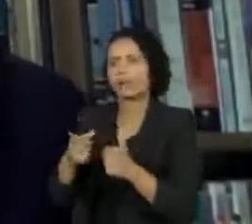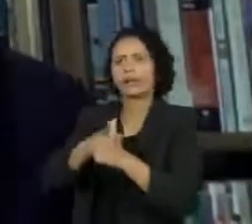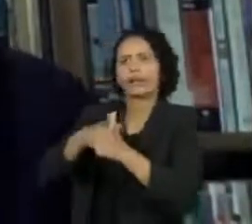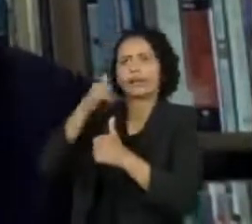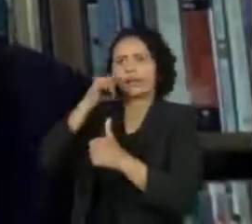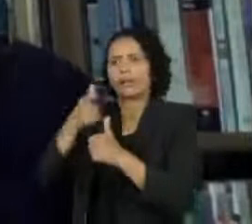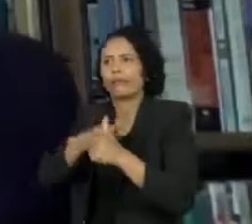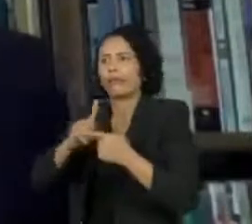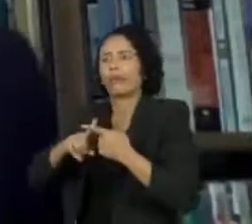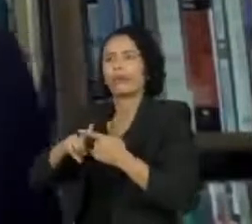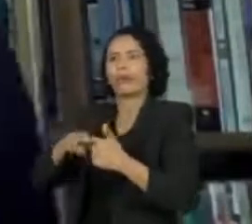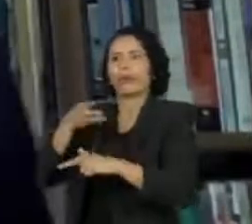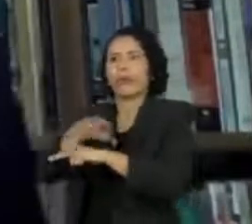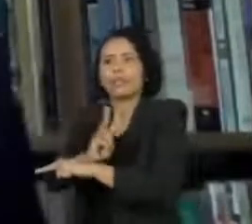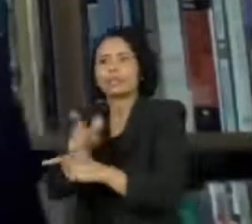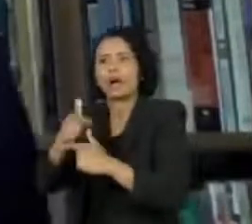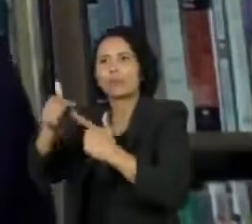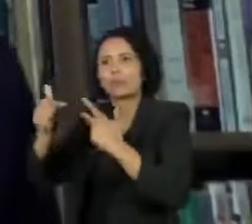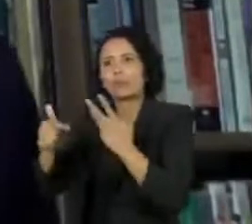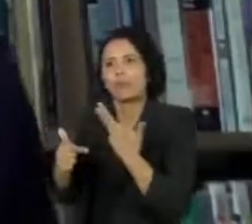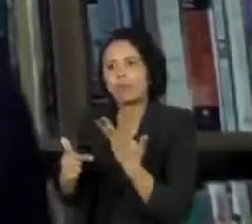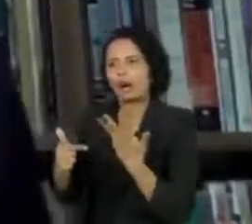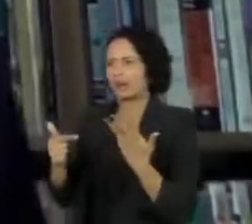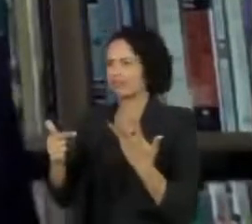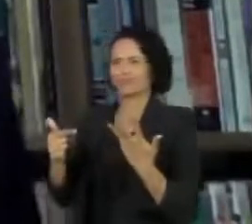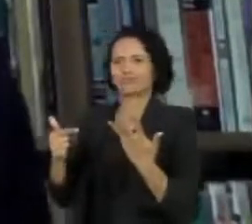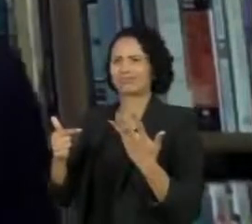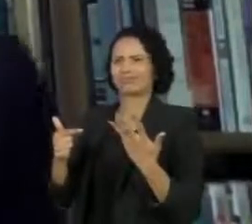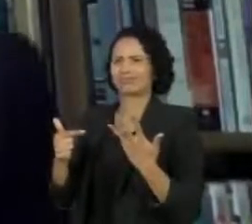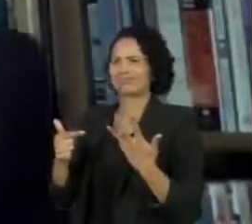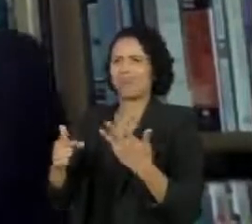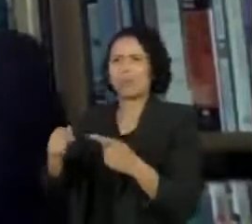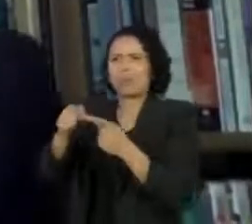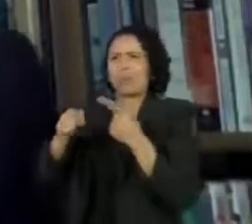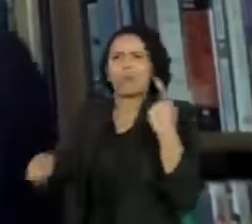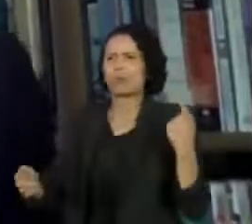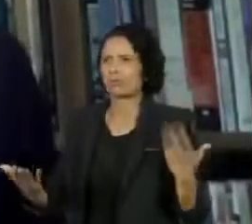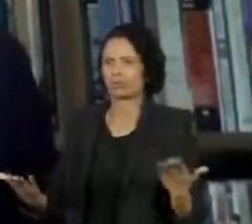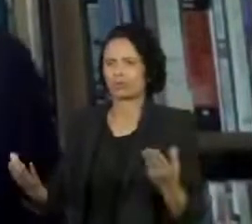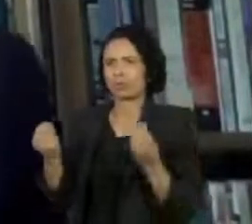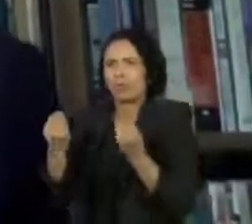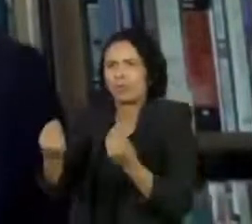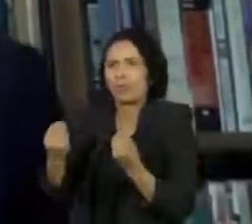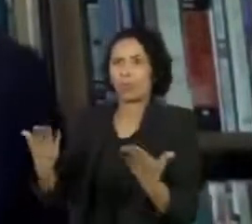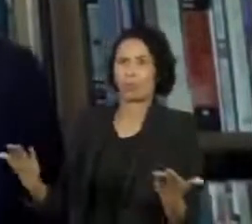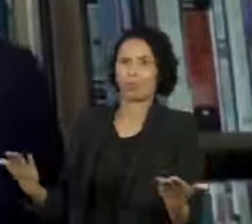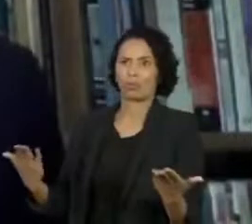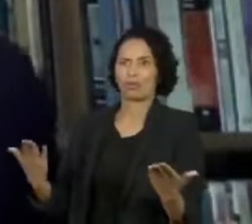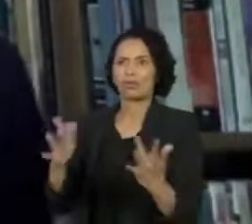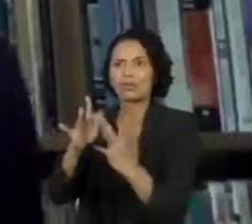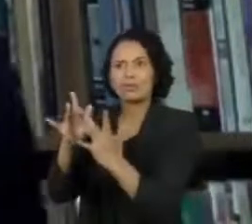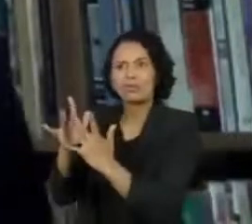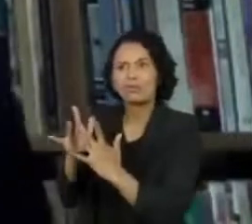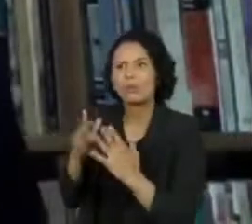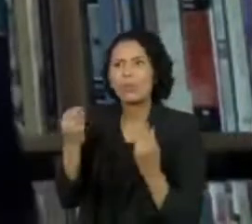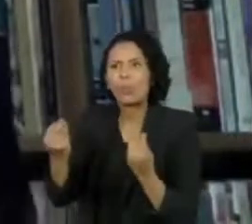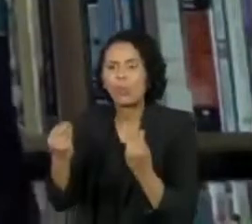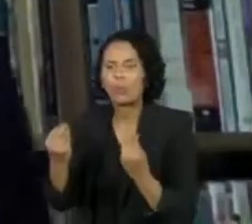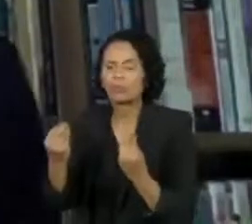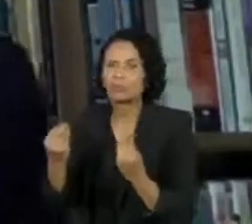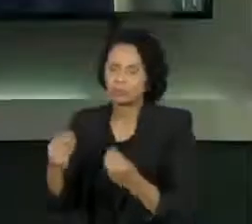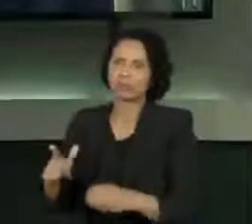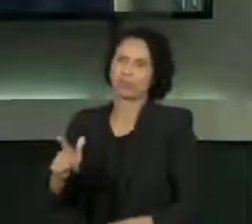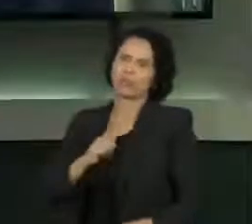telefone, número de WhatsApp, fossem recolhidos, processados e que elas fossem contactadas. Então aí a gente tem infração